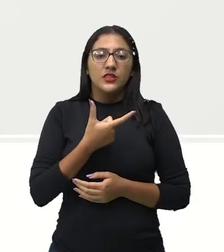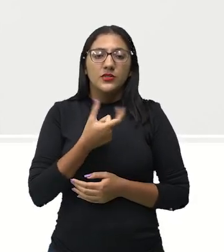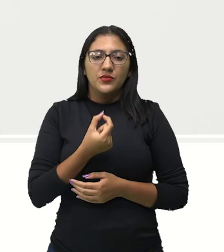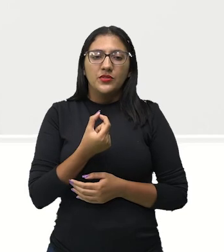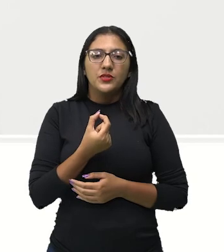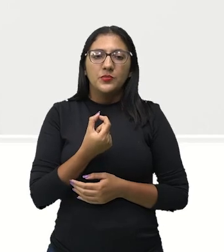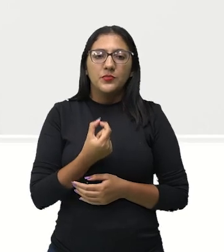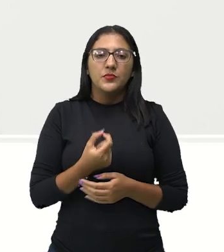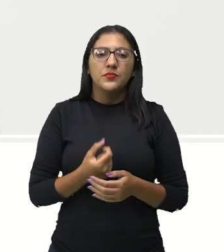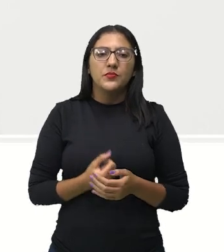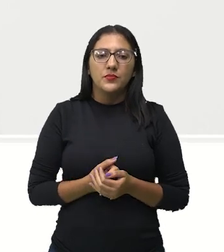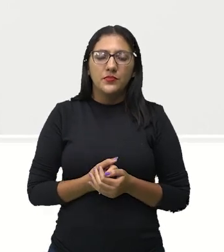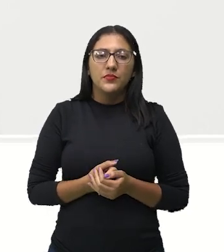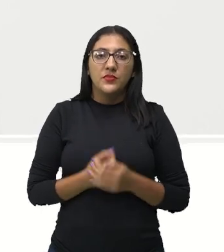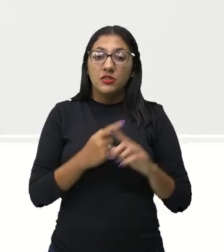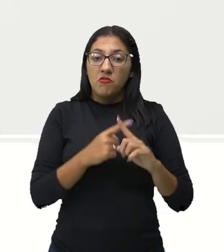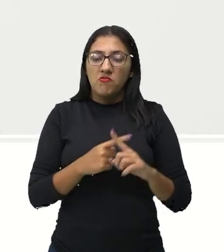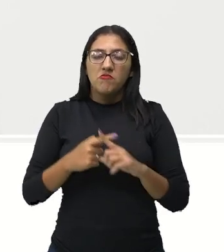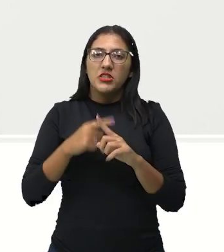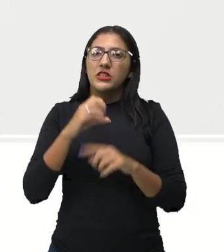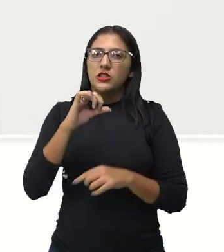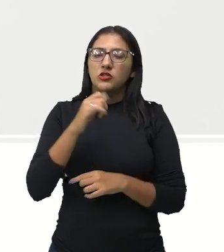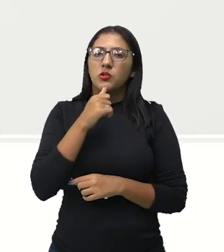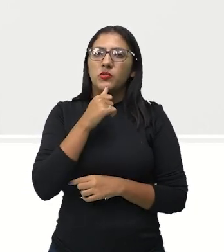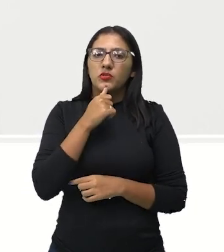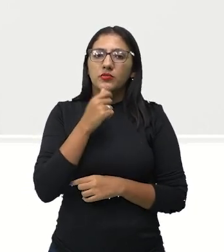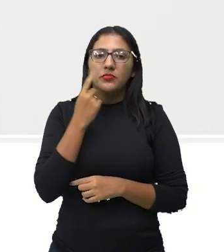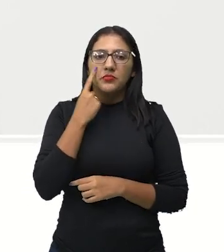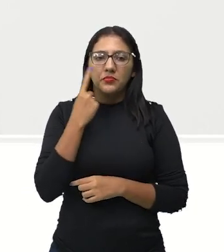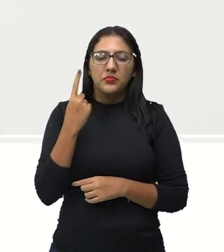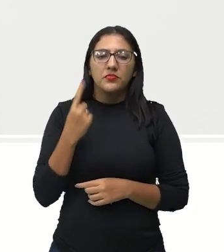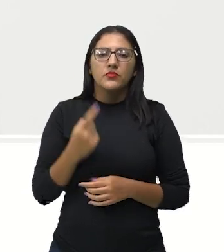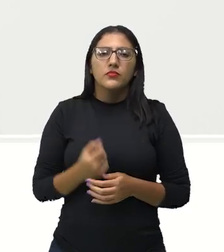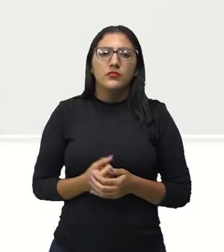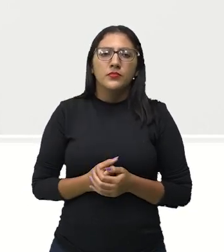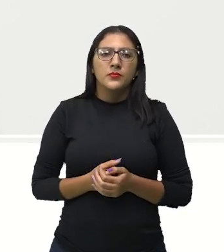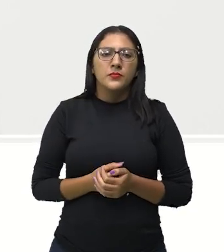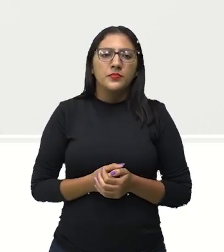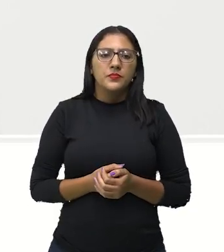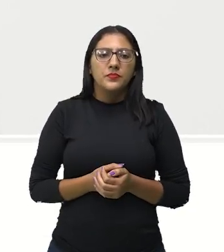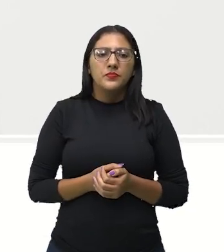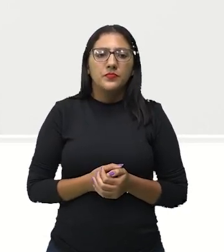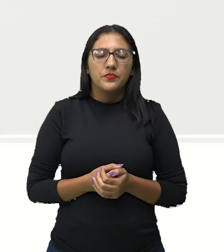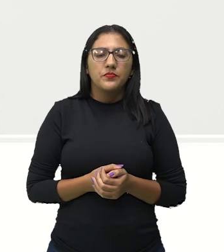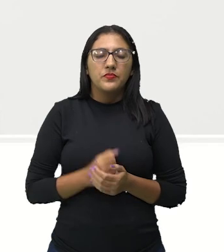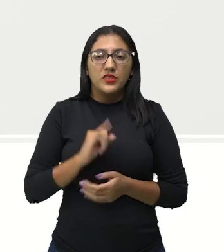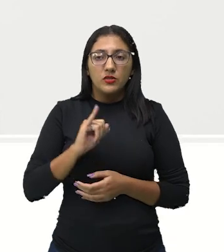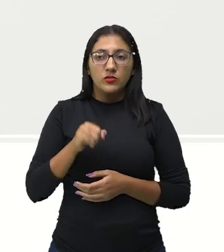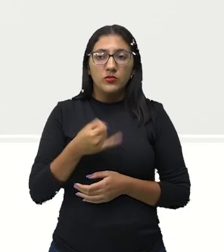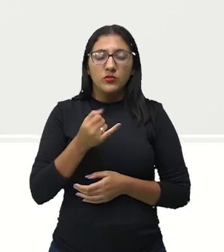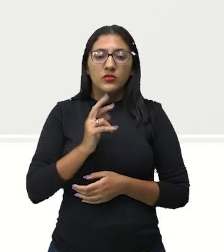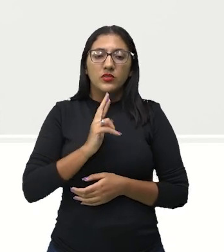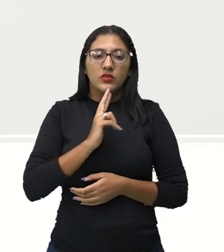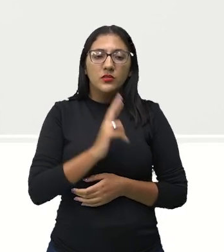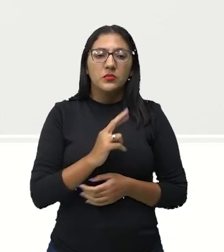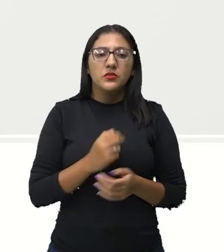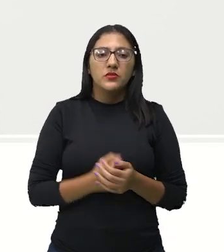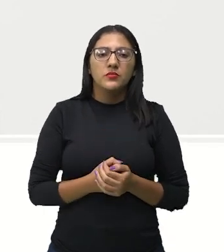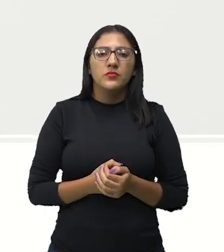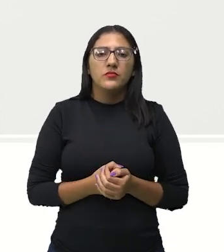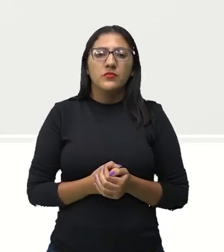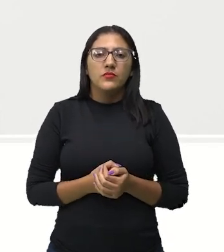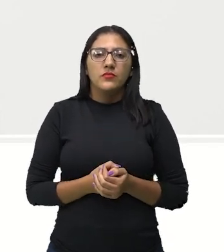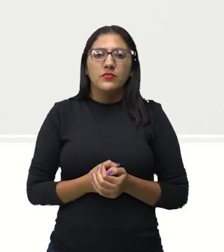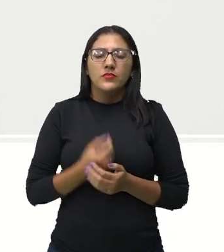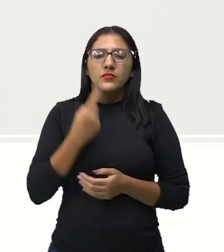120. Isso aqui ainda está multiplicado por 9, tá bom? Ficou 40 vezes 3 vezes 9. Então, o juro é igual a 120 por